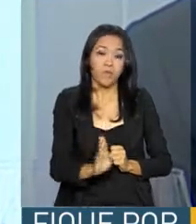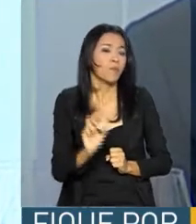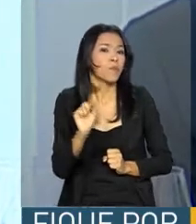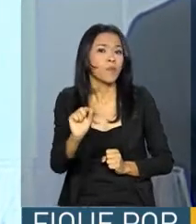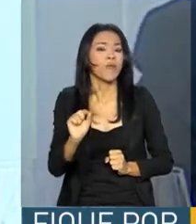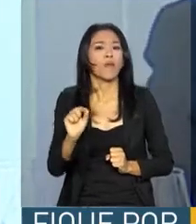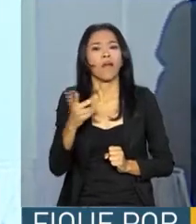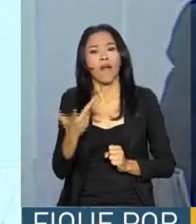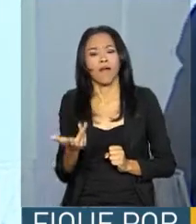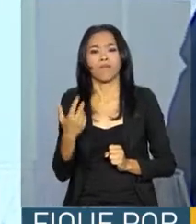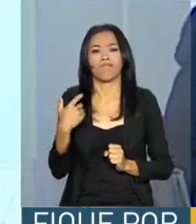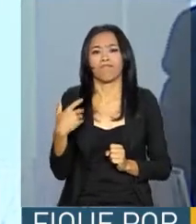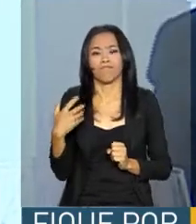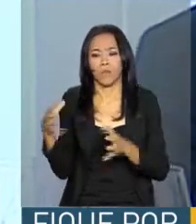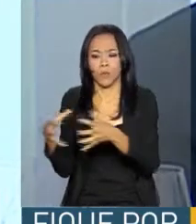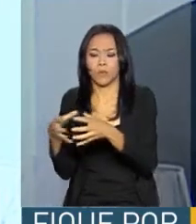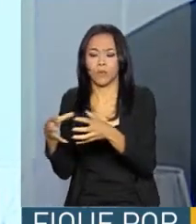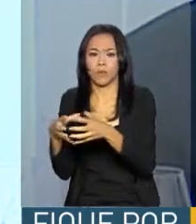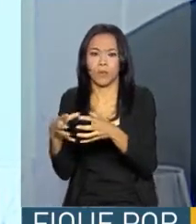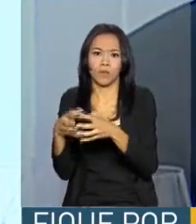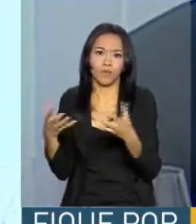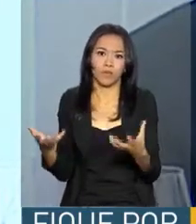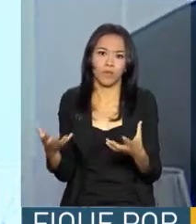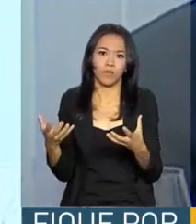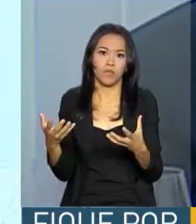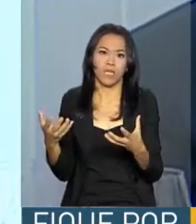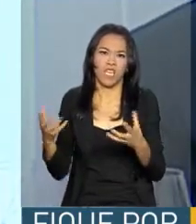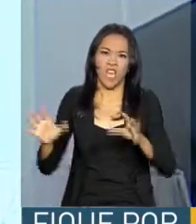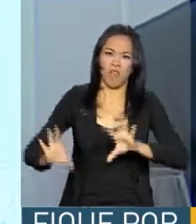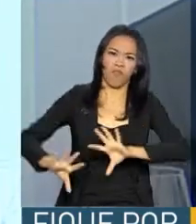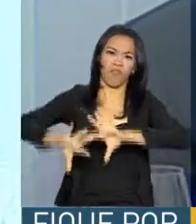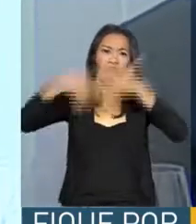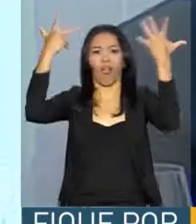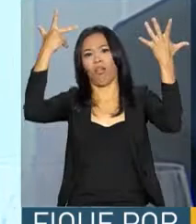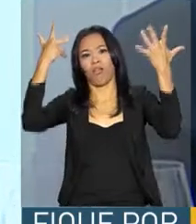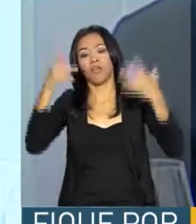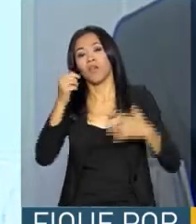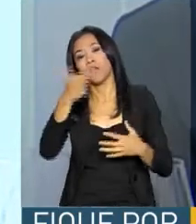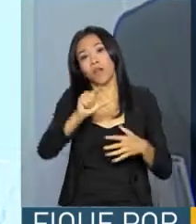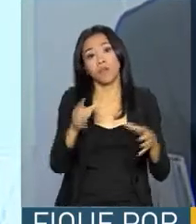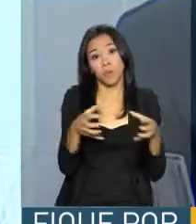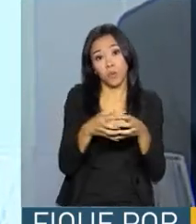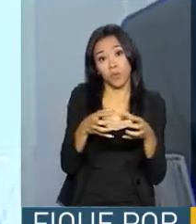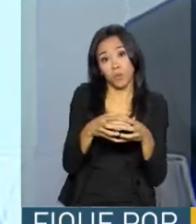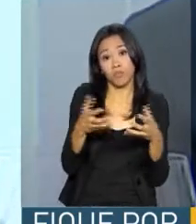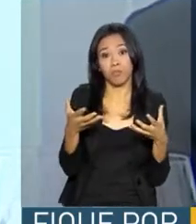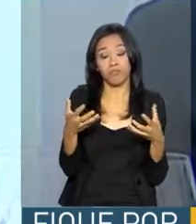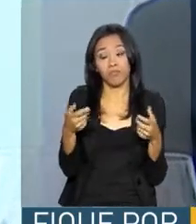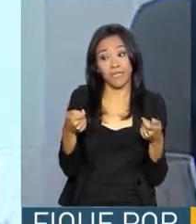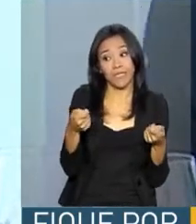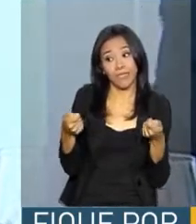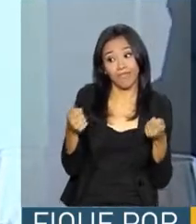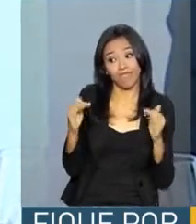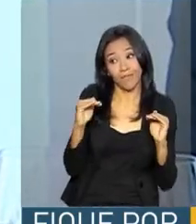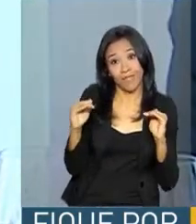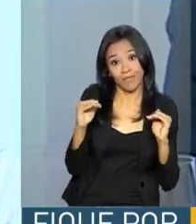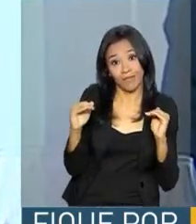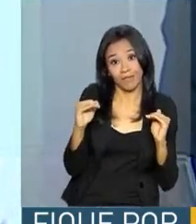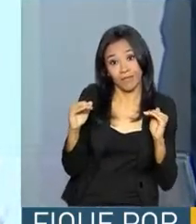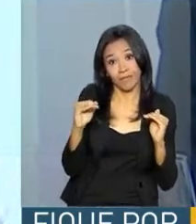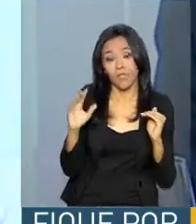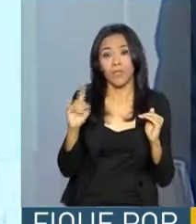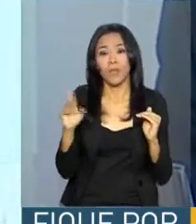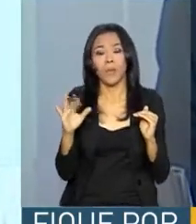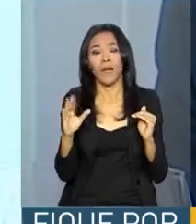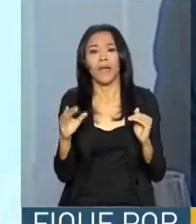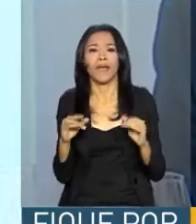seguinte: haverá candidatos mais, digamos, extremados, e um candidato de centro, Centro não é centro no sentido de